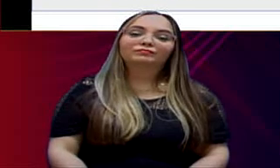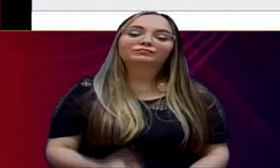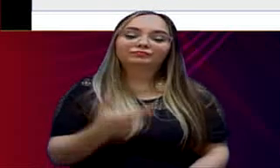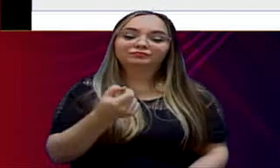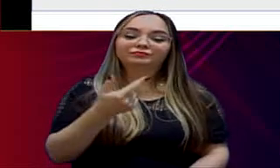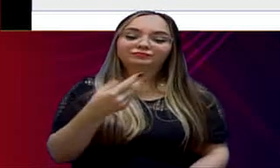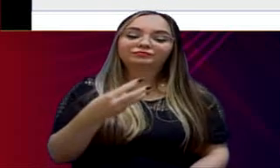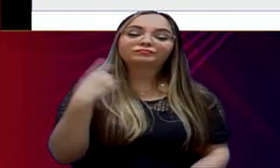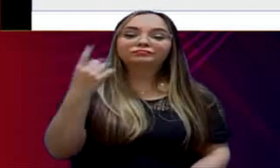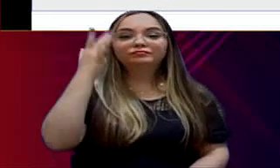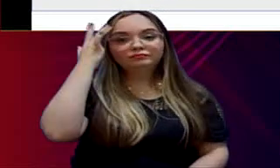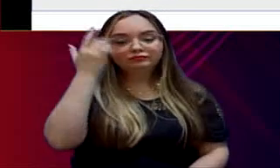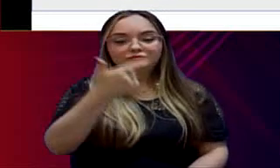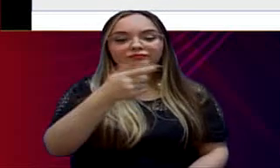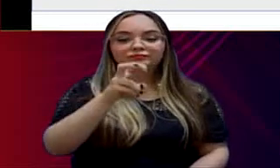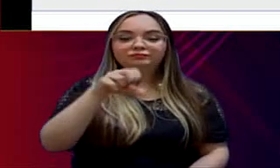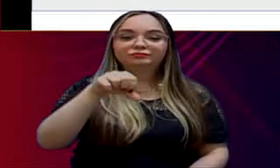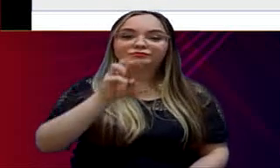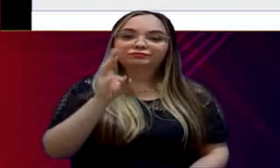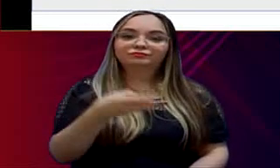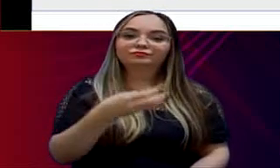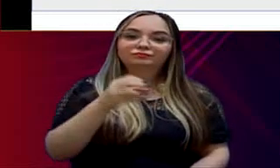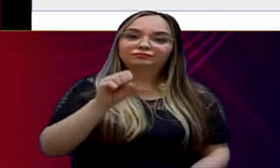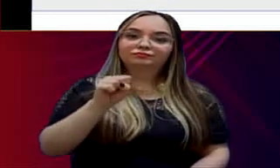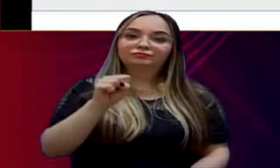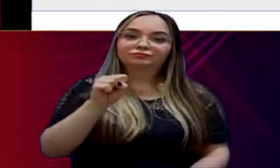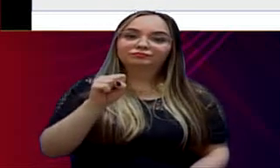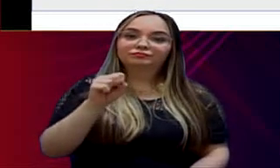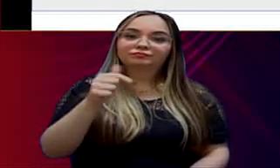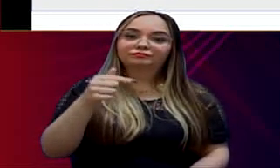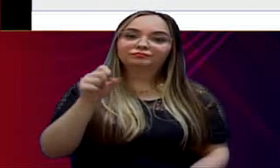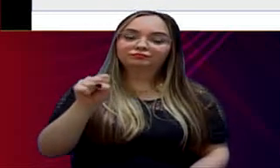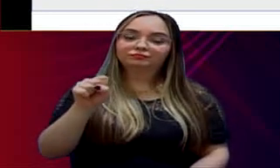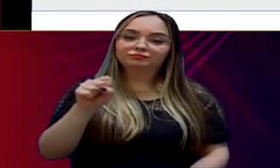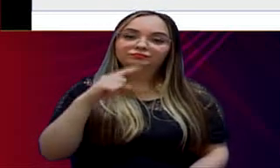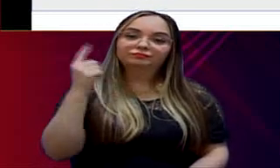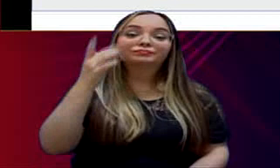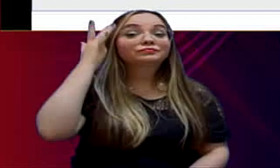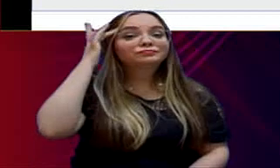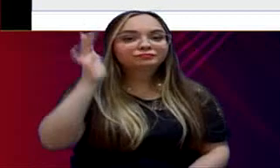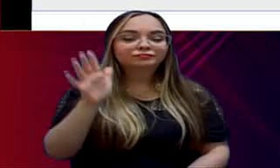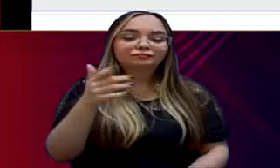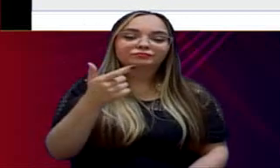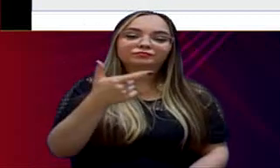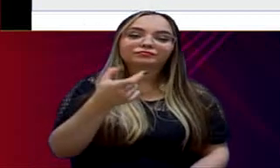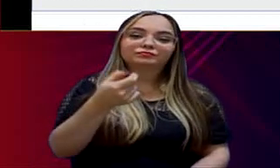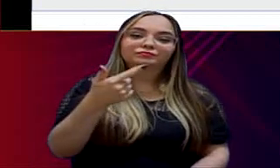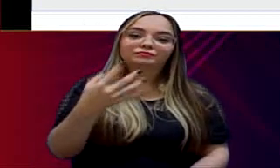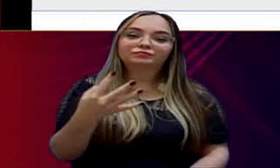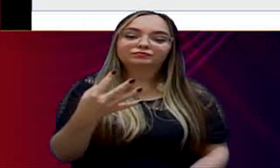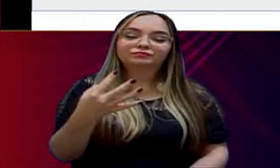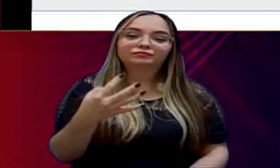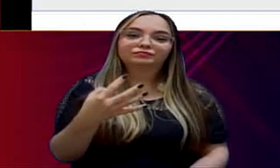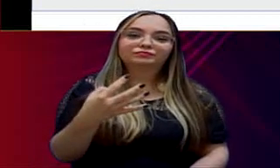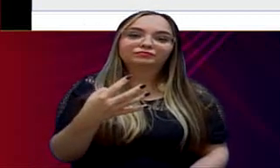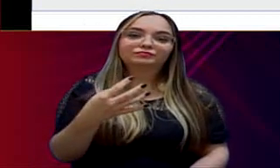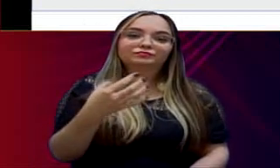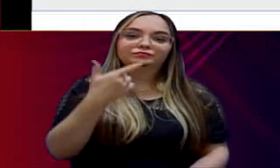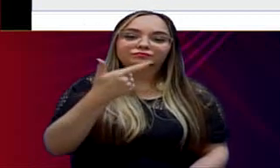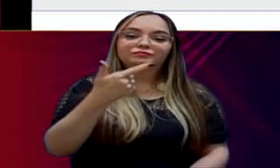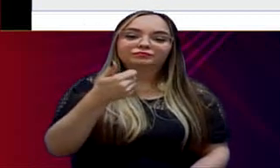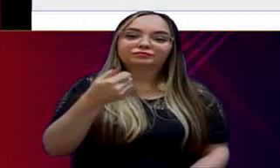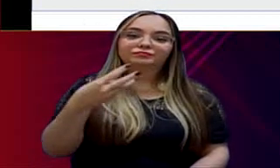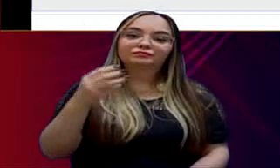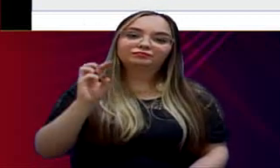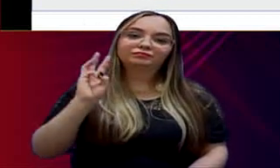é de 259 milhões e 778 a estimativa para 2024 é